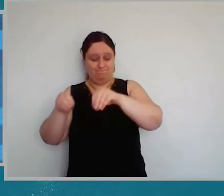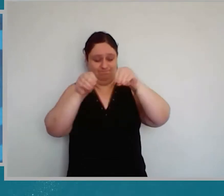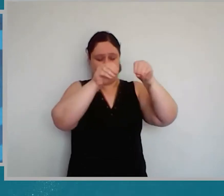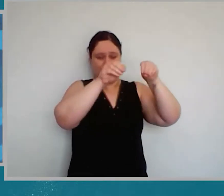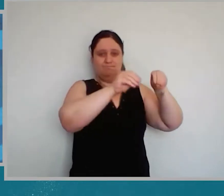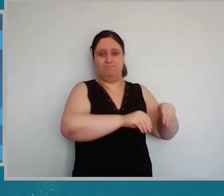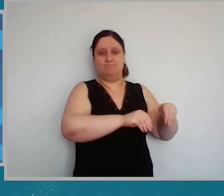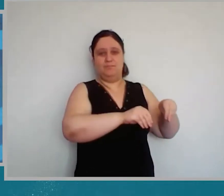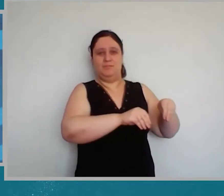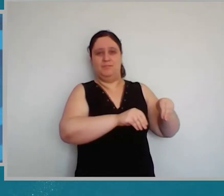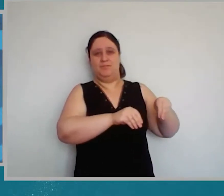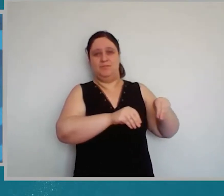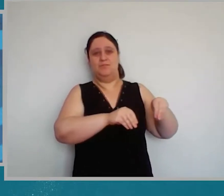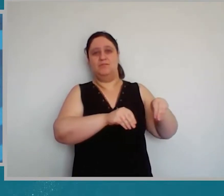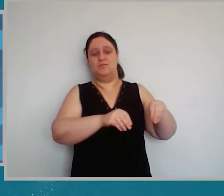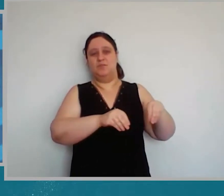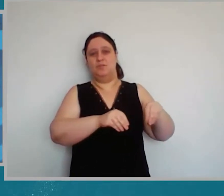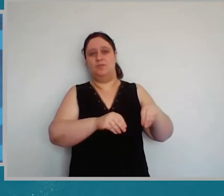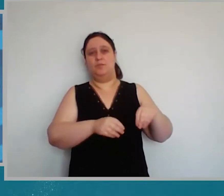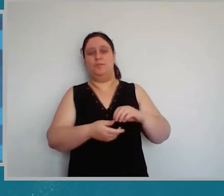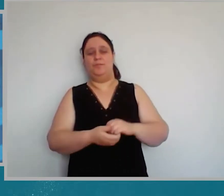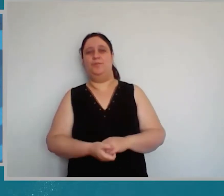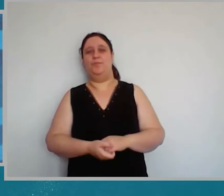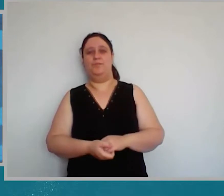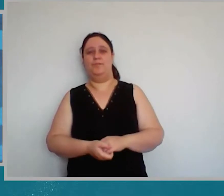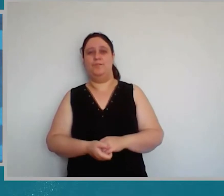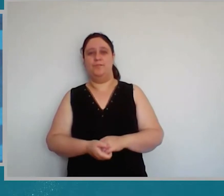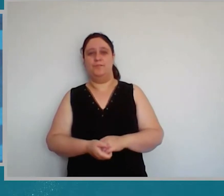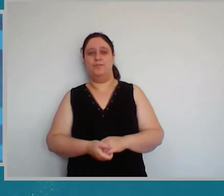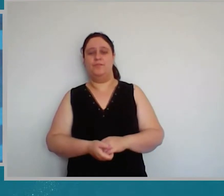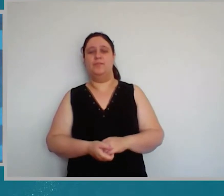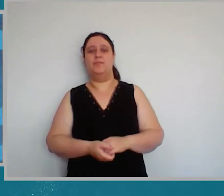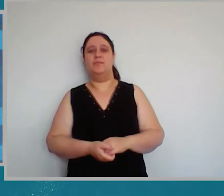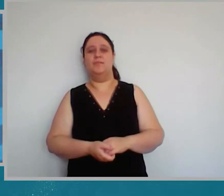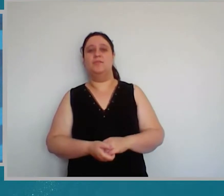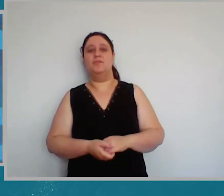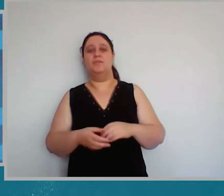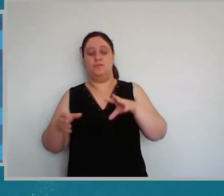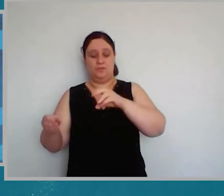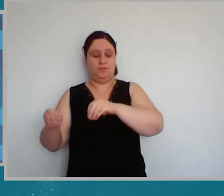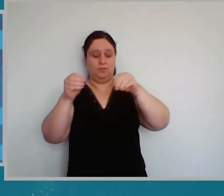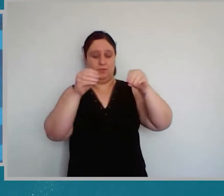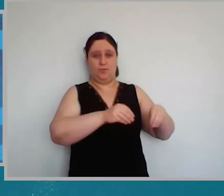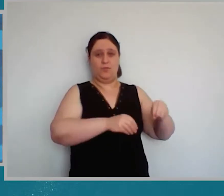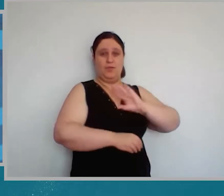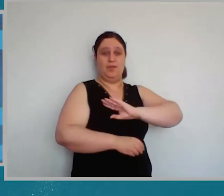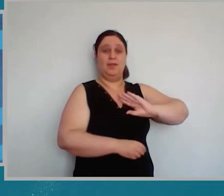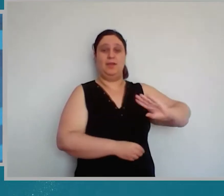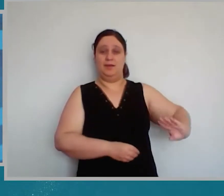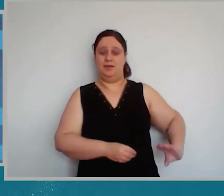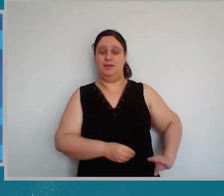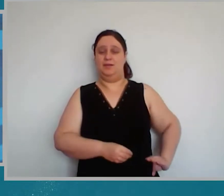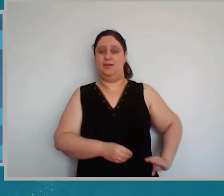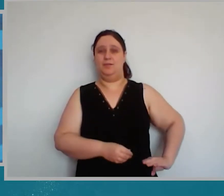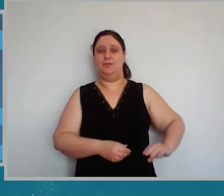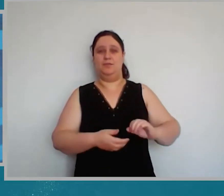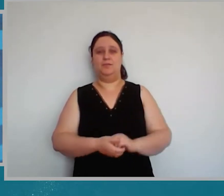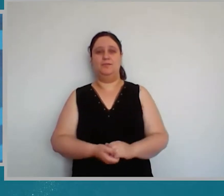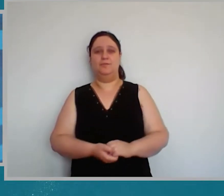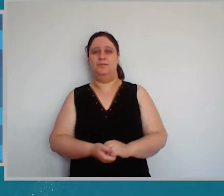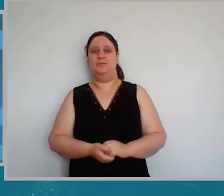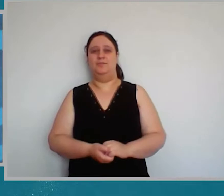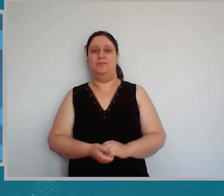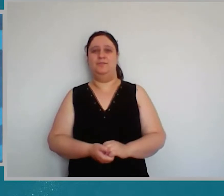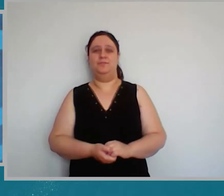toda a raça criada. Ele nos chamou e nos colocou em Cristo, na comunhão de Cristo. Deus nos chamou à comunhão de